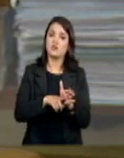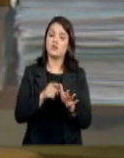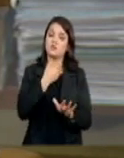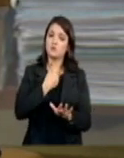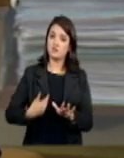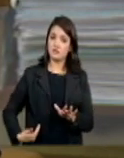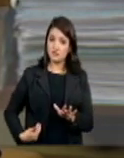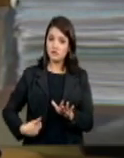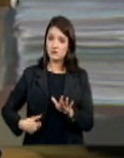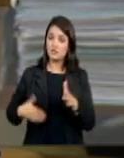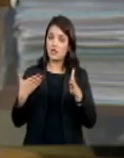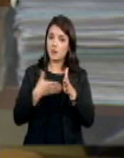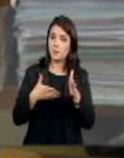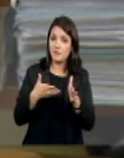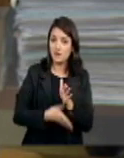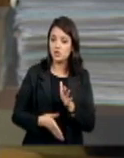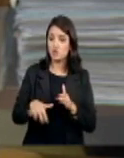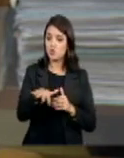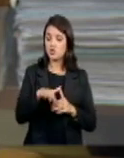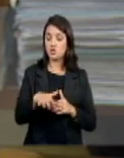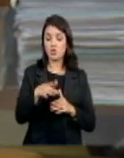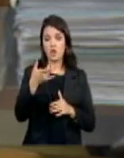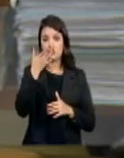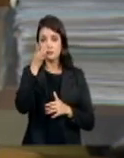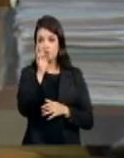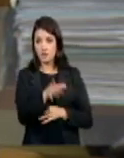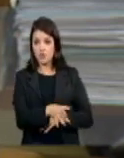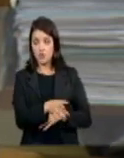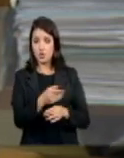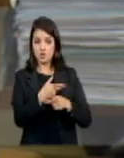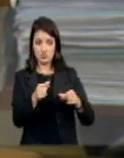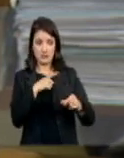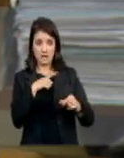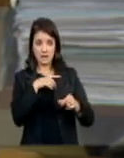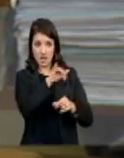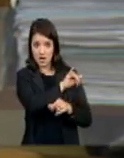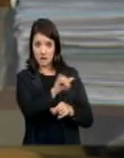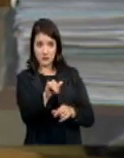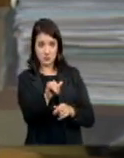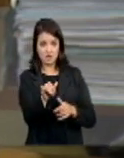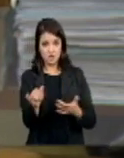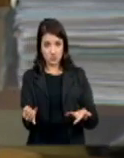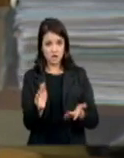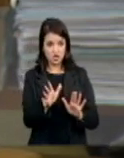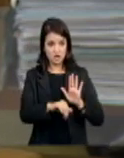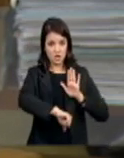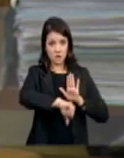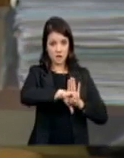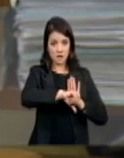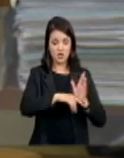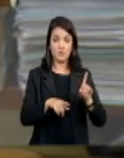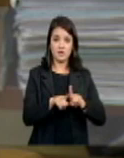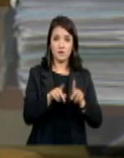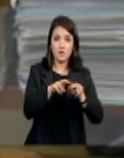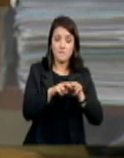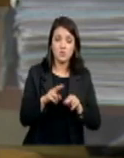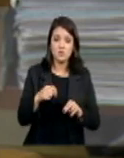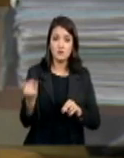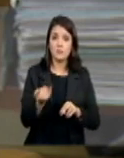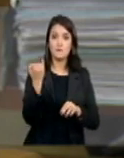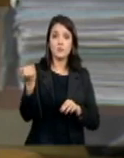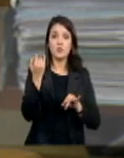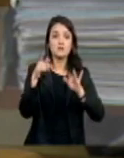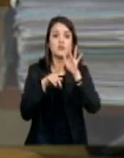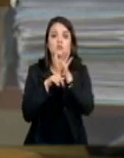competentes designarem aquilo que se aponta a notícia crimes motivo pelo qual se torna imprescindível a apuração dos fatos